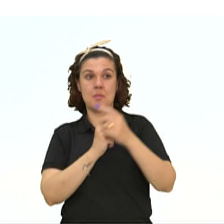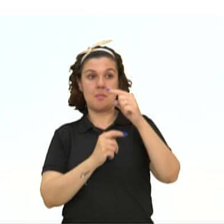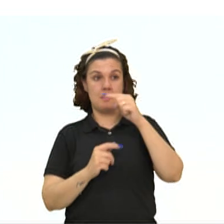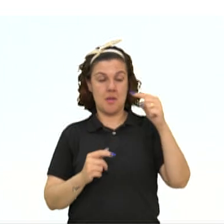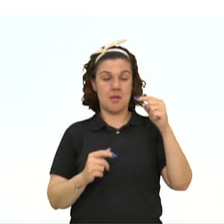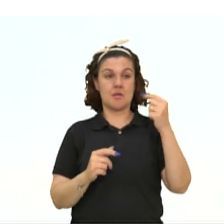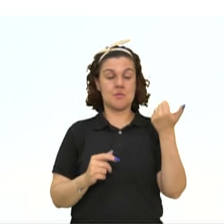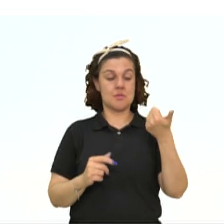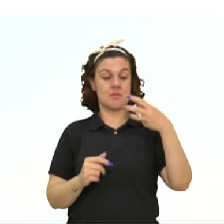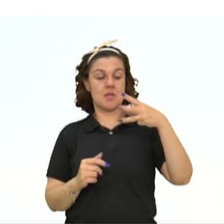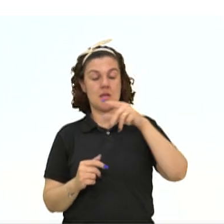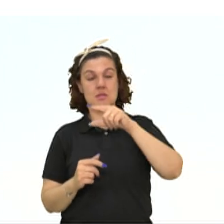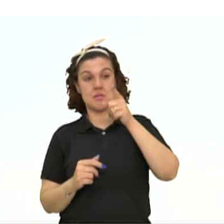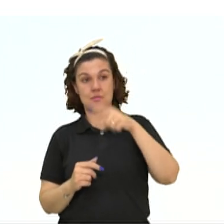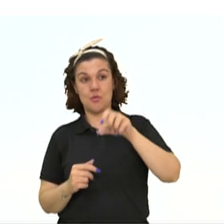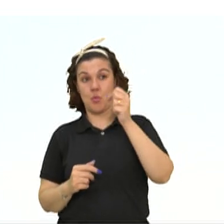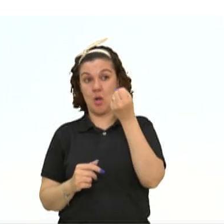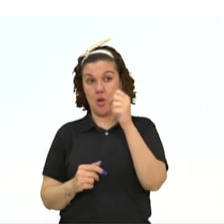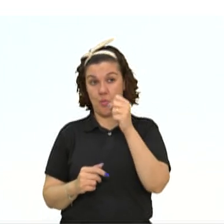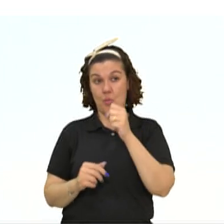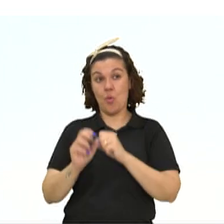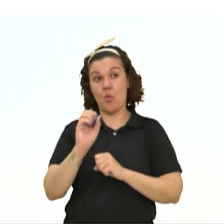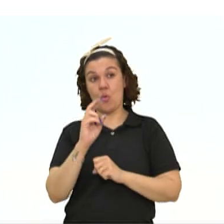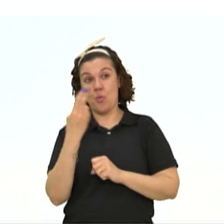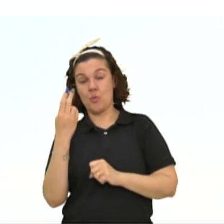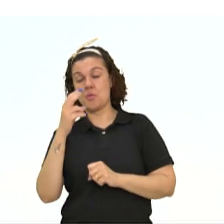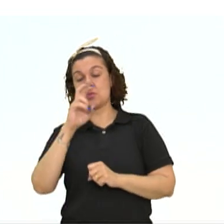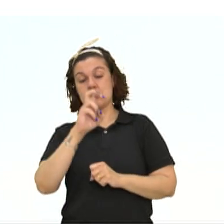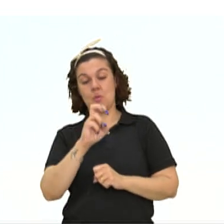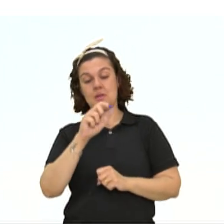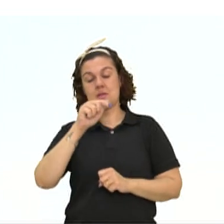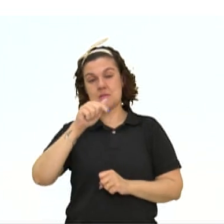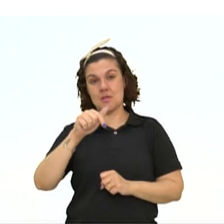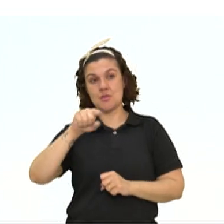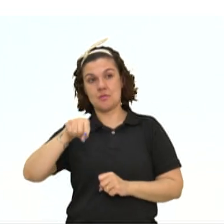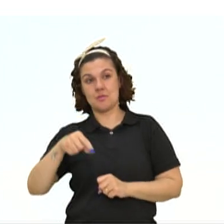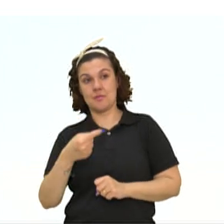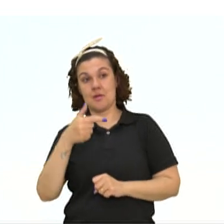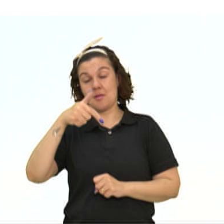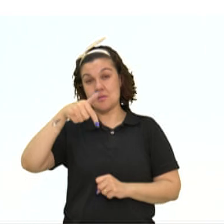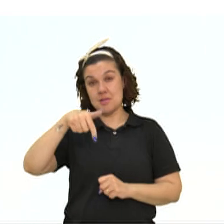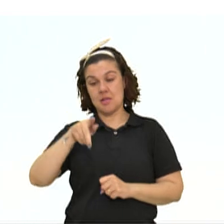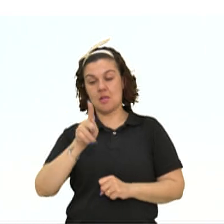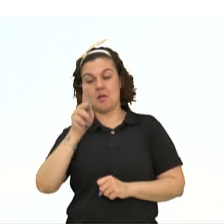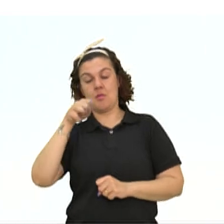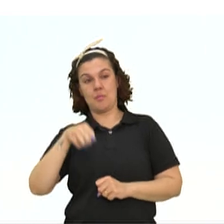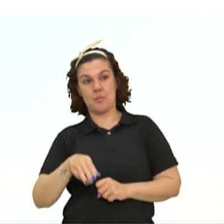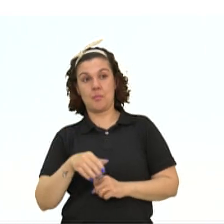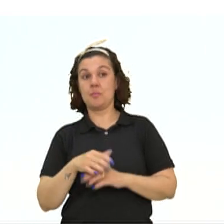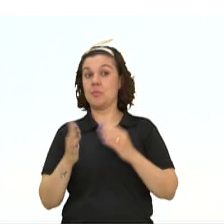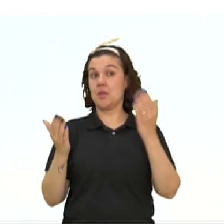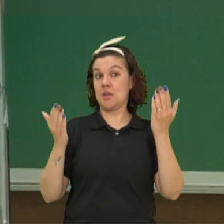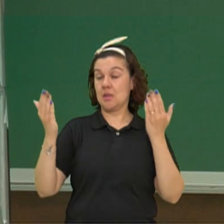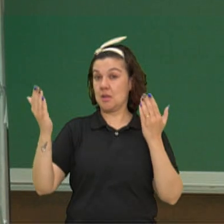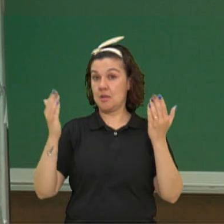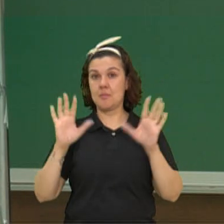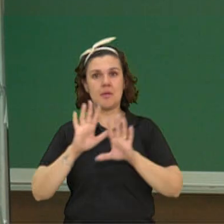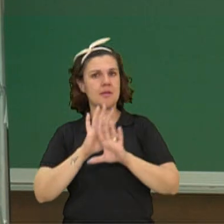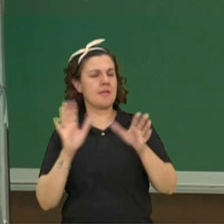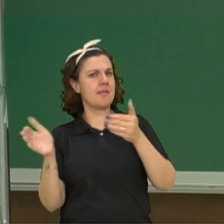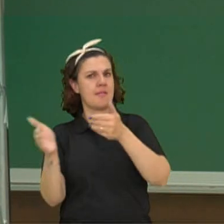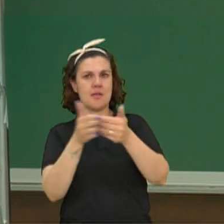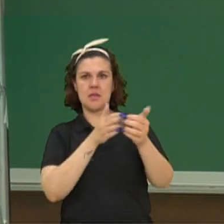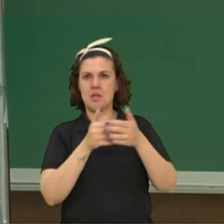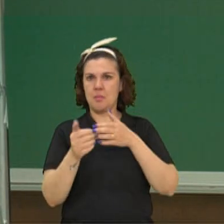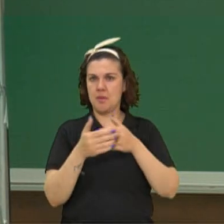menos 13,8 kcal por mol ou menos 57,7 kJ por mol, independente